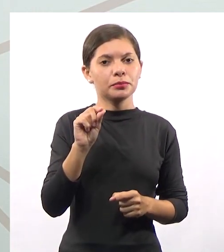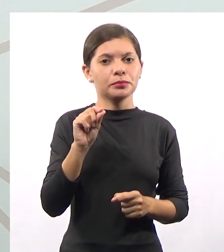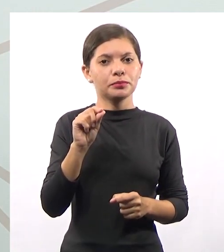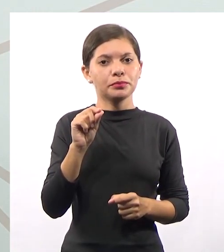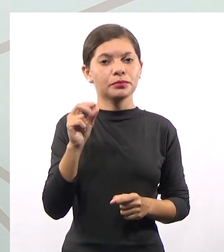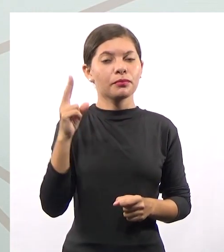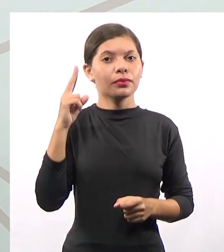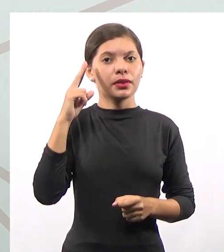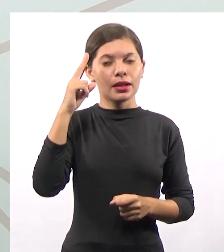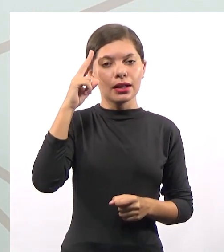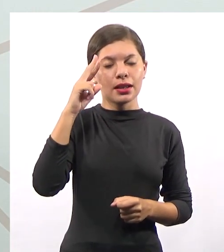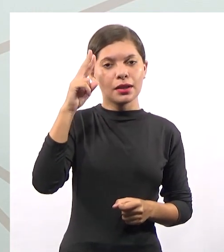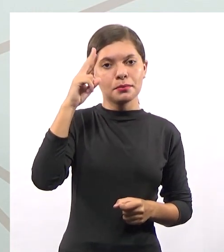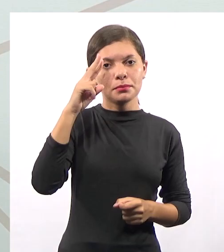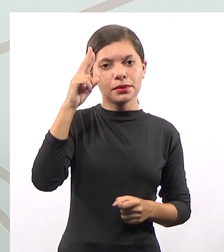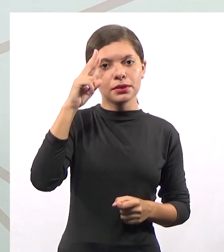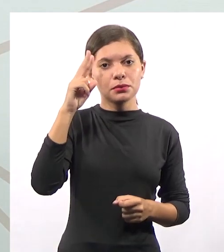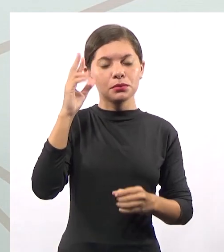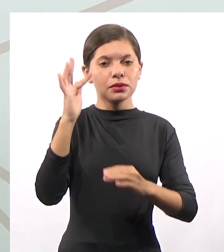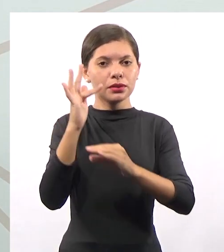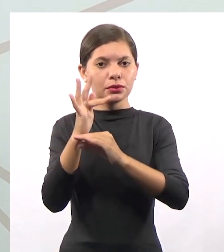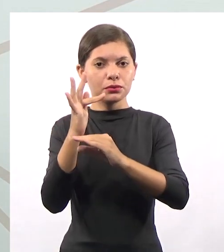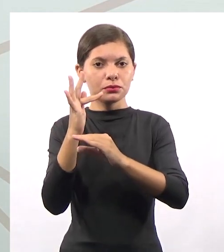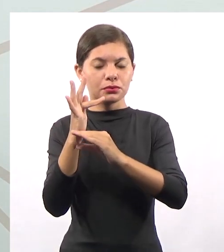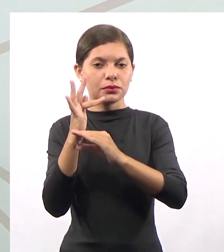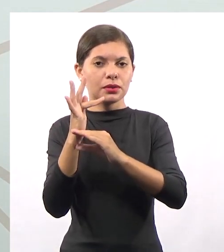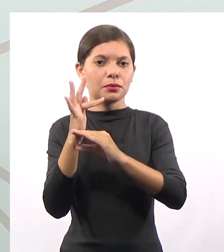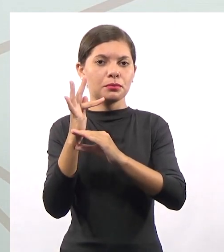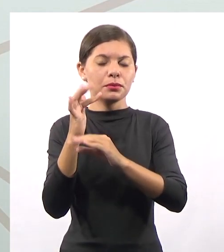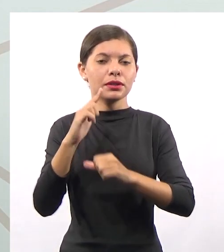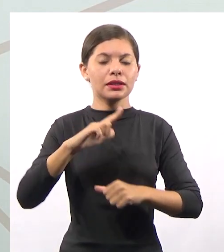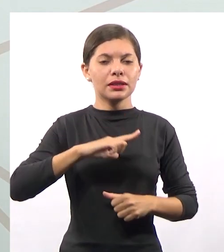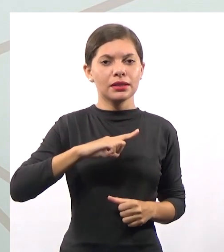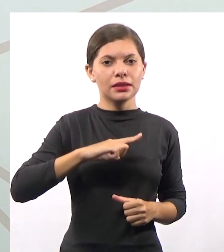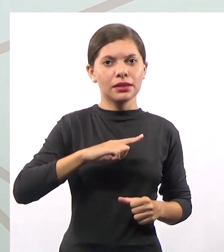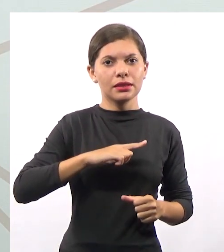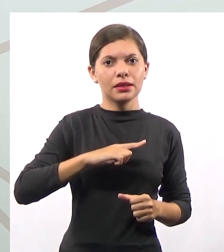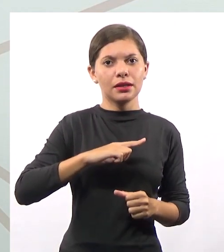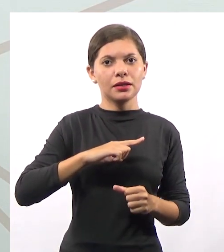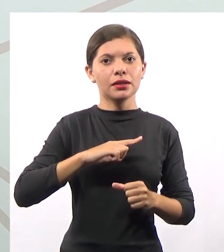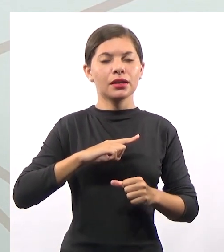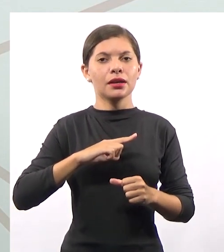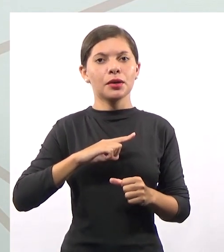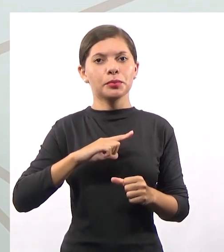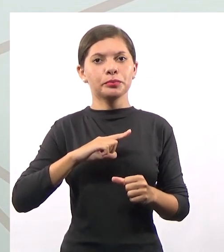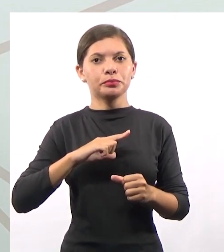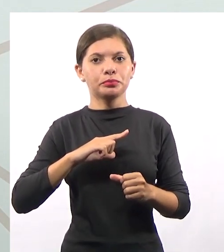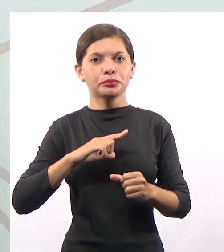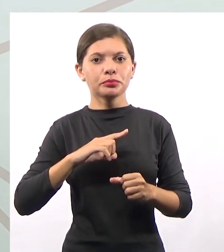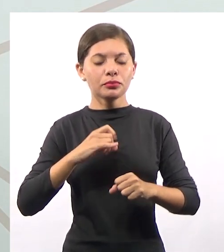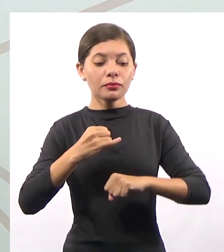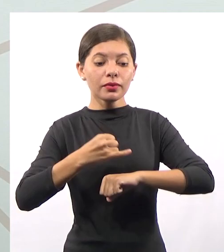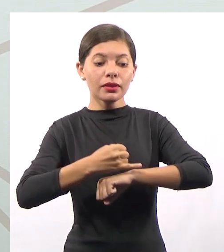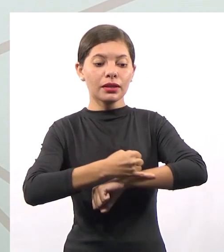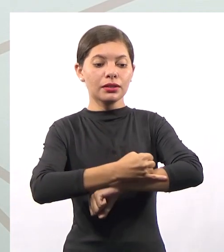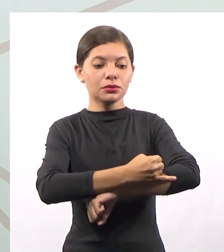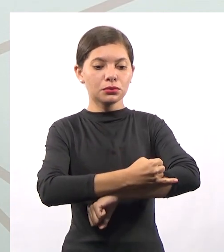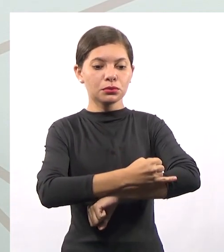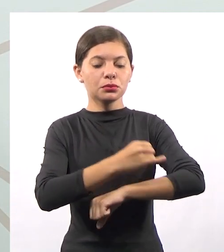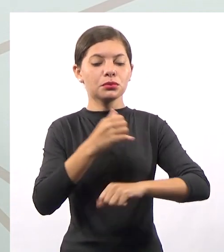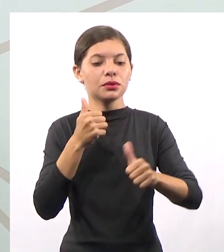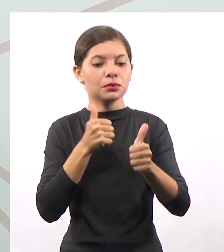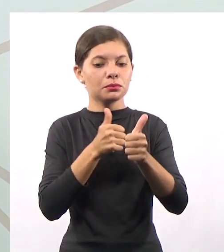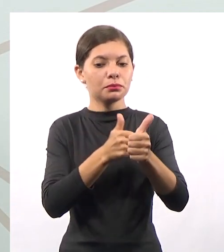o Fundeb, ele tem, né, dentre as organizações, ele vai ser estruturado também